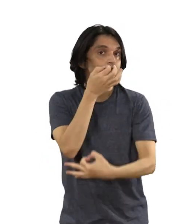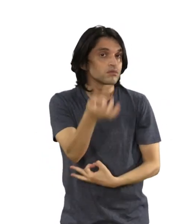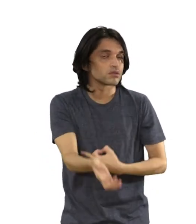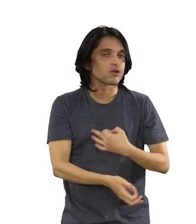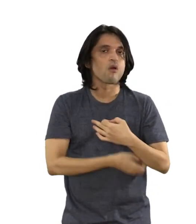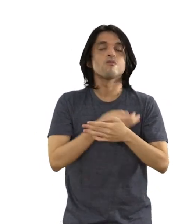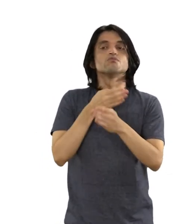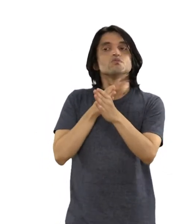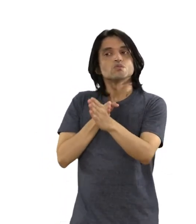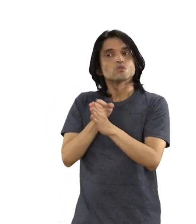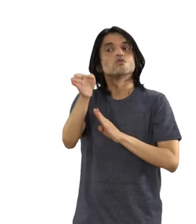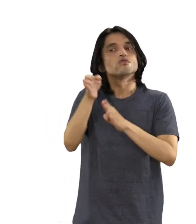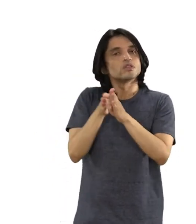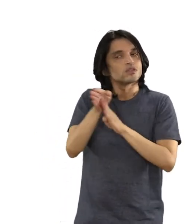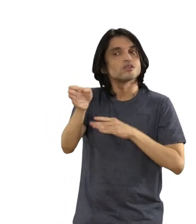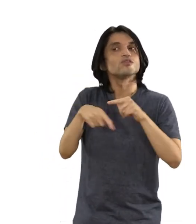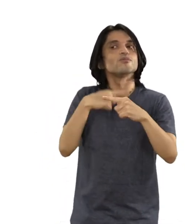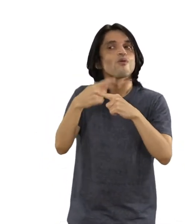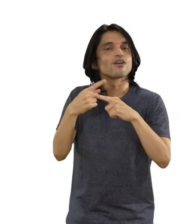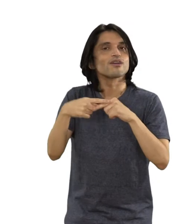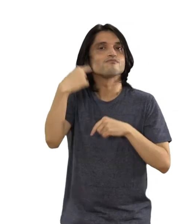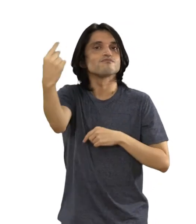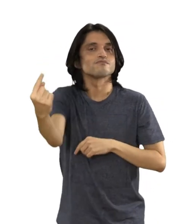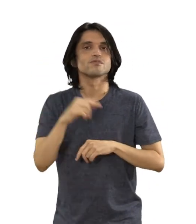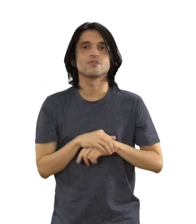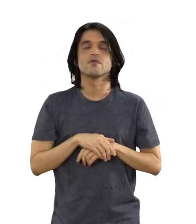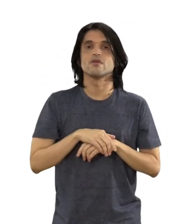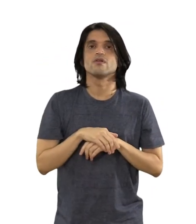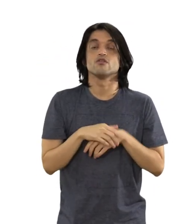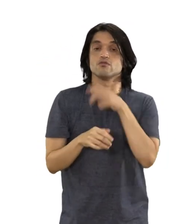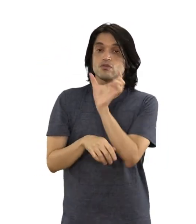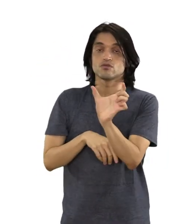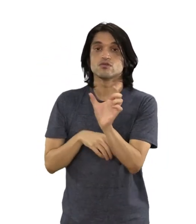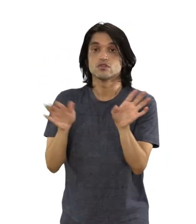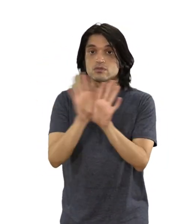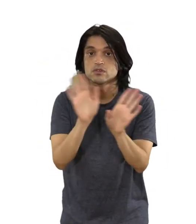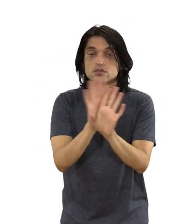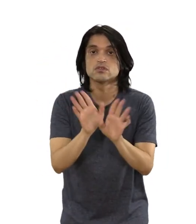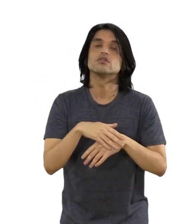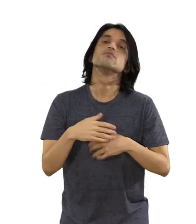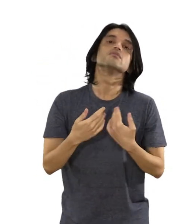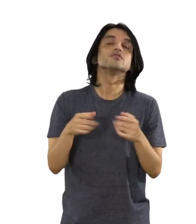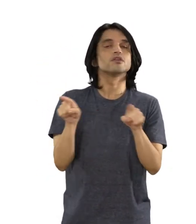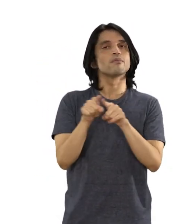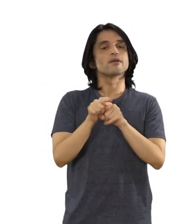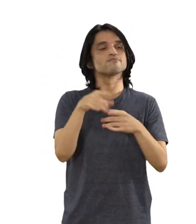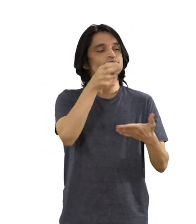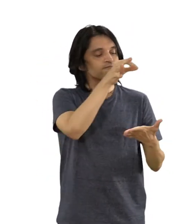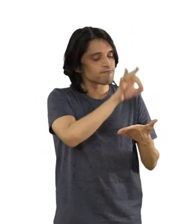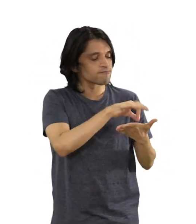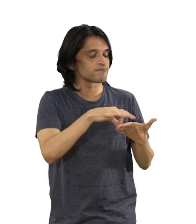para justificar e convencer o destinatário. Expressão de despedida: